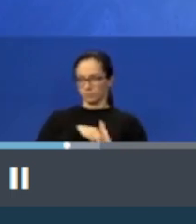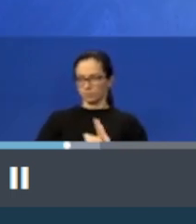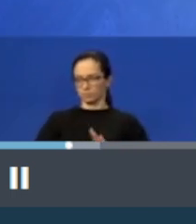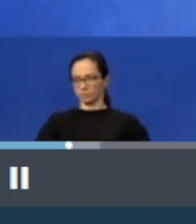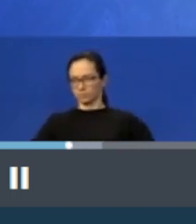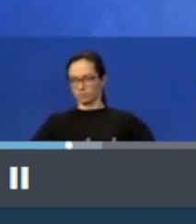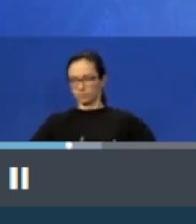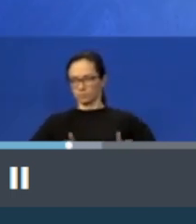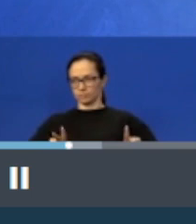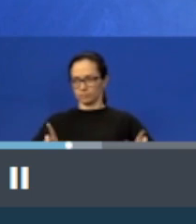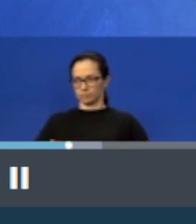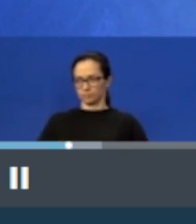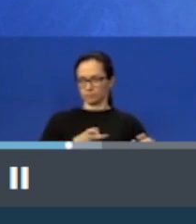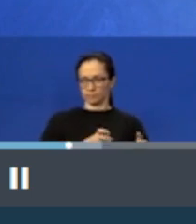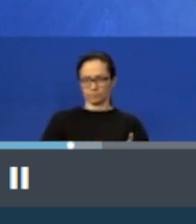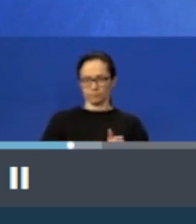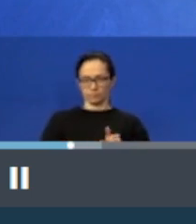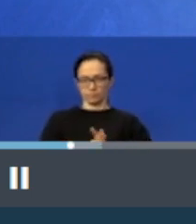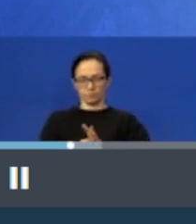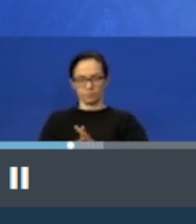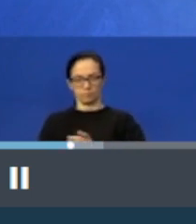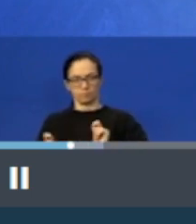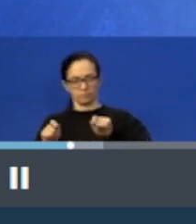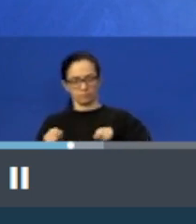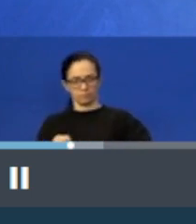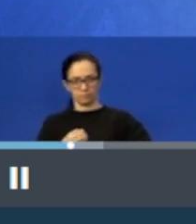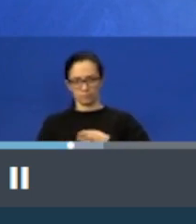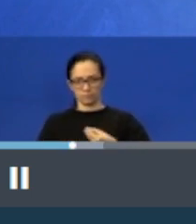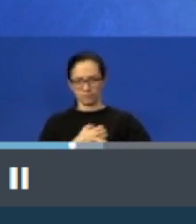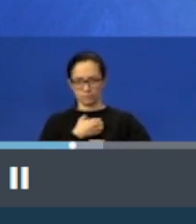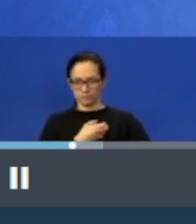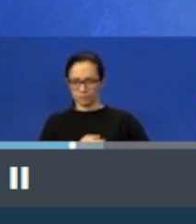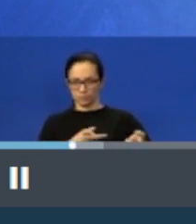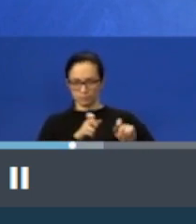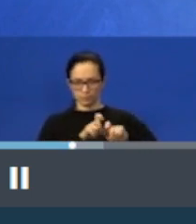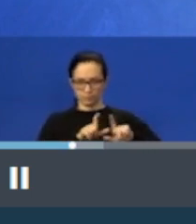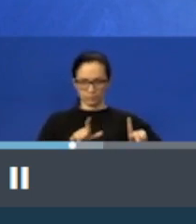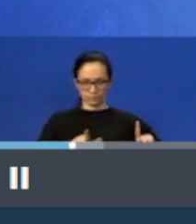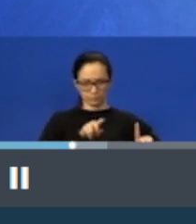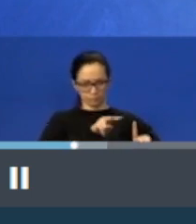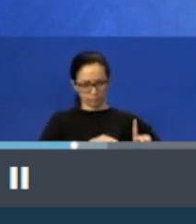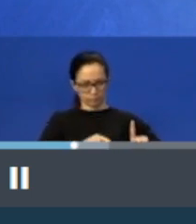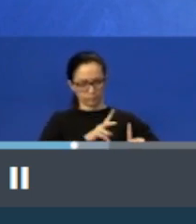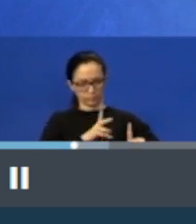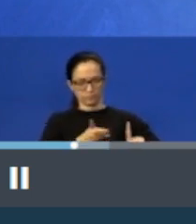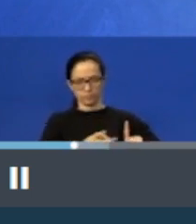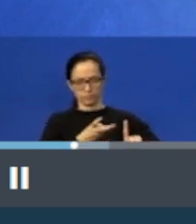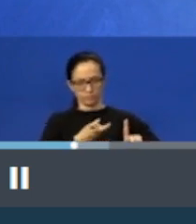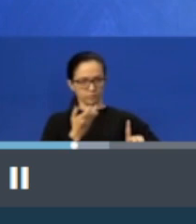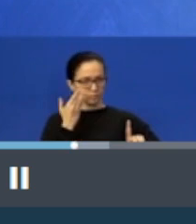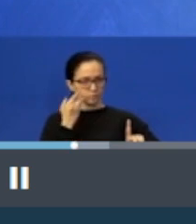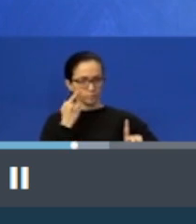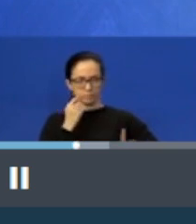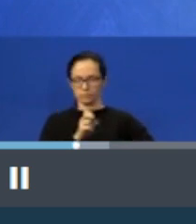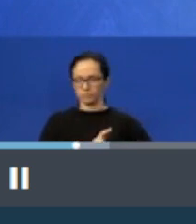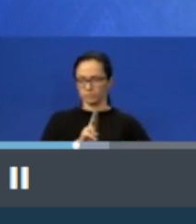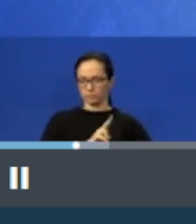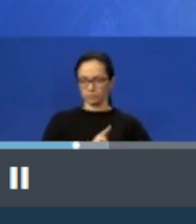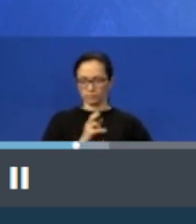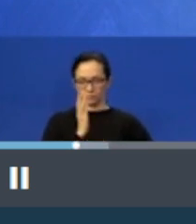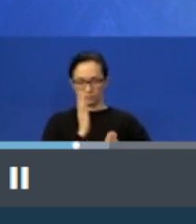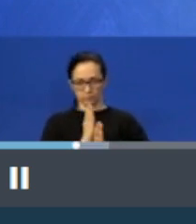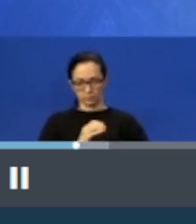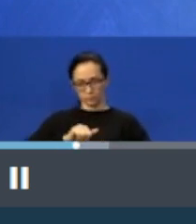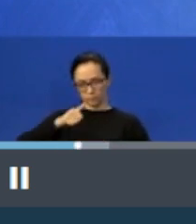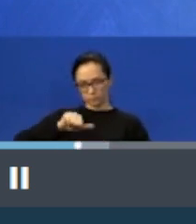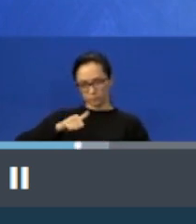exames, como por exemplo a ultrassonografia, que faz uso das ondas sonoras com propriedades também de avaliação, por exemplo,